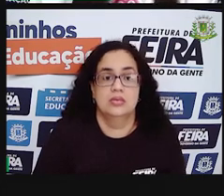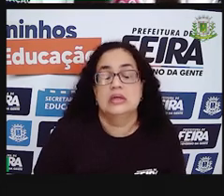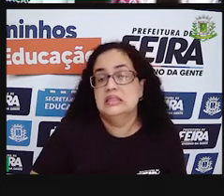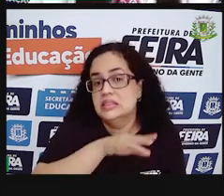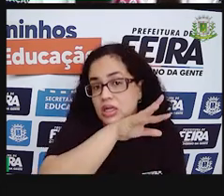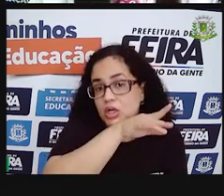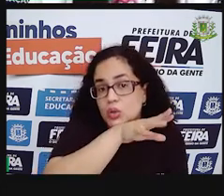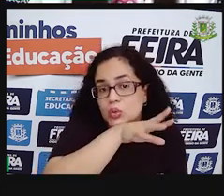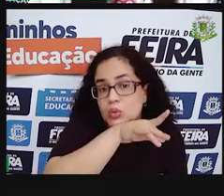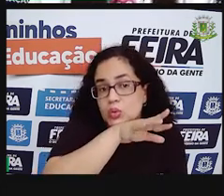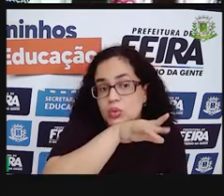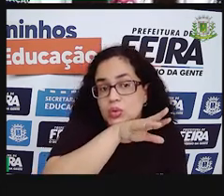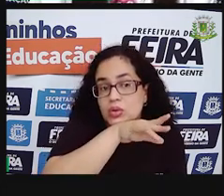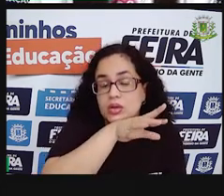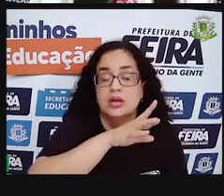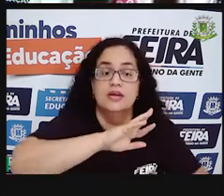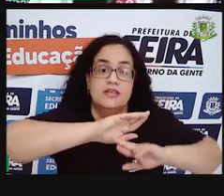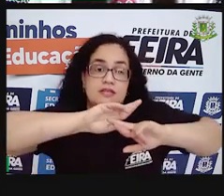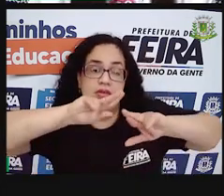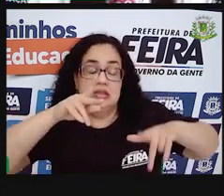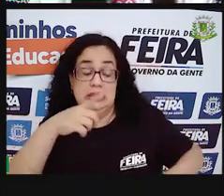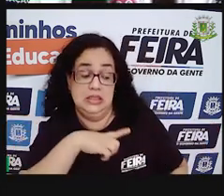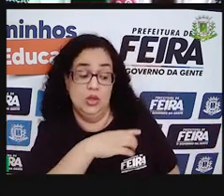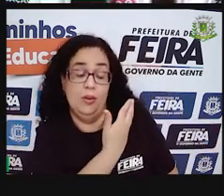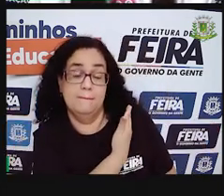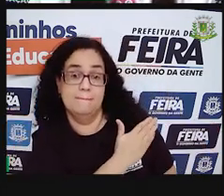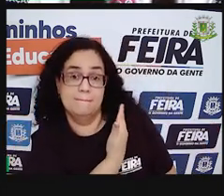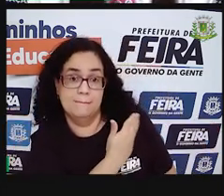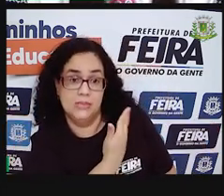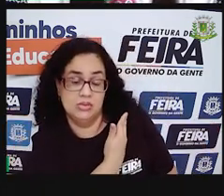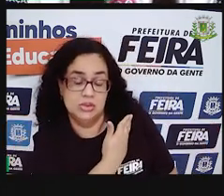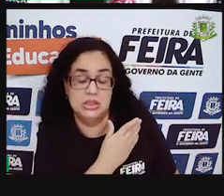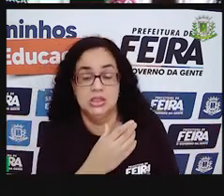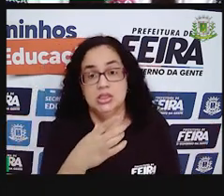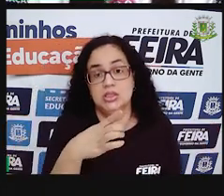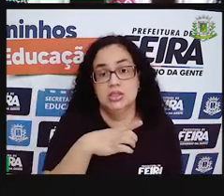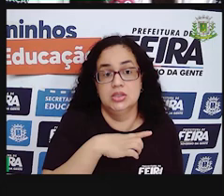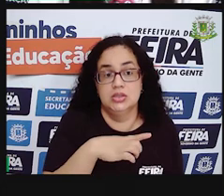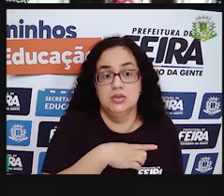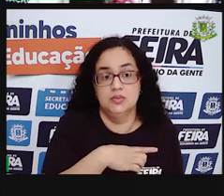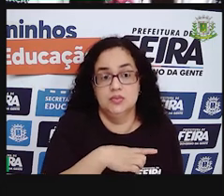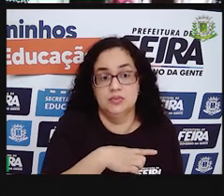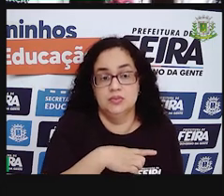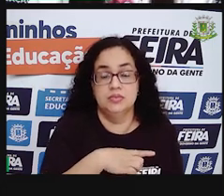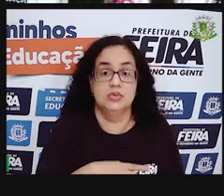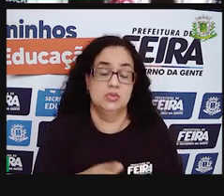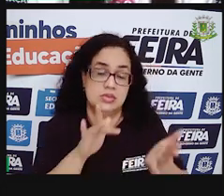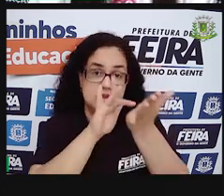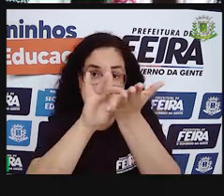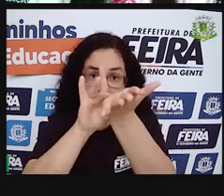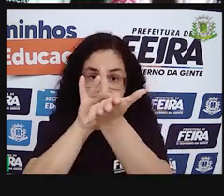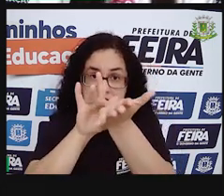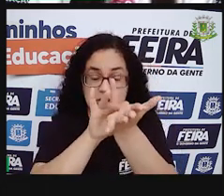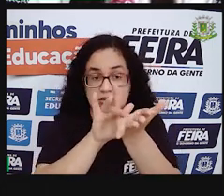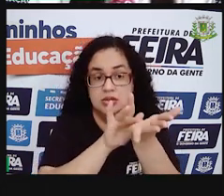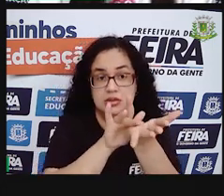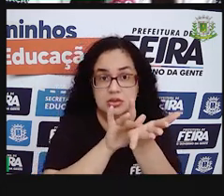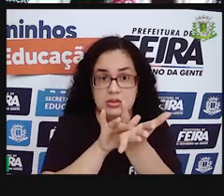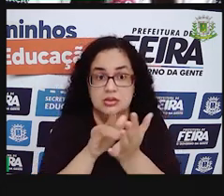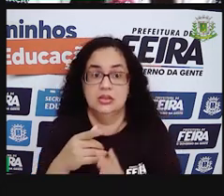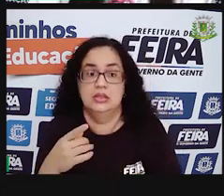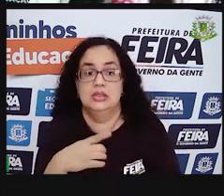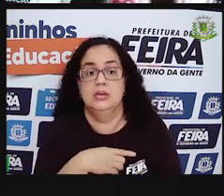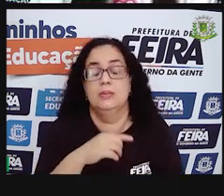um ponto negativo. Então, muito do preconceito que surgiu em torno aí do cigano, é por ele